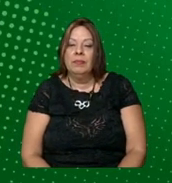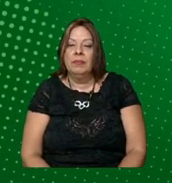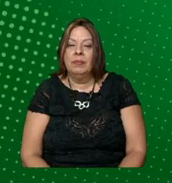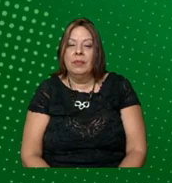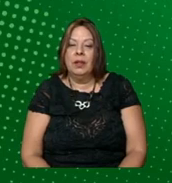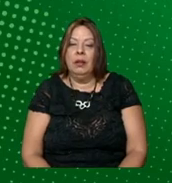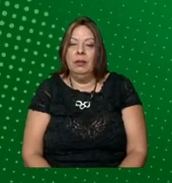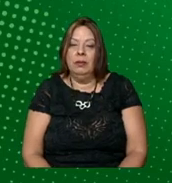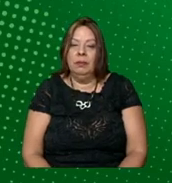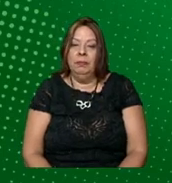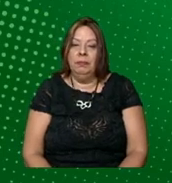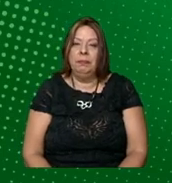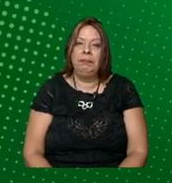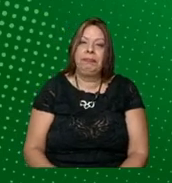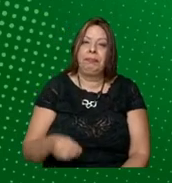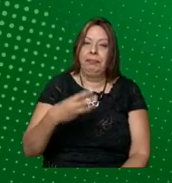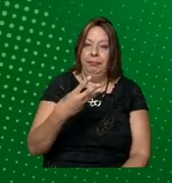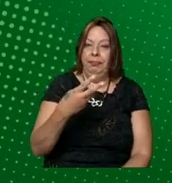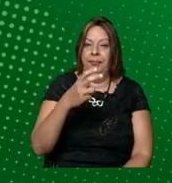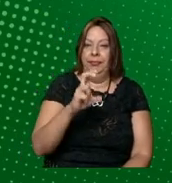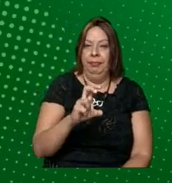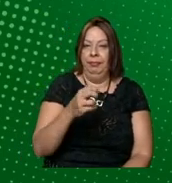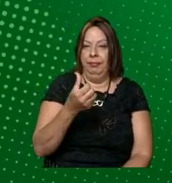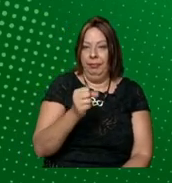queridão! Mais R$500 para o título